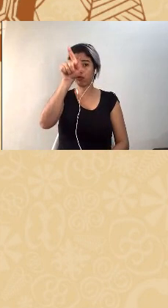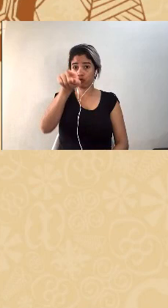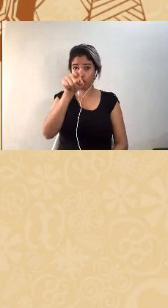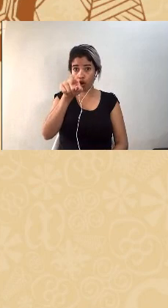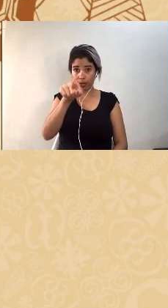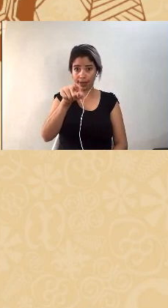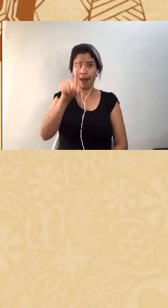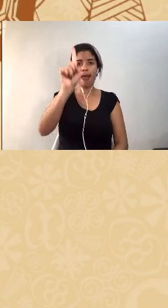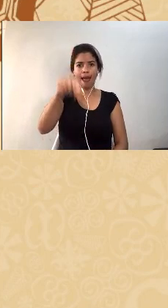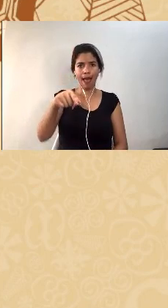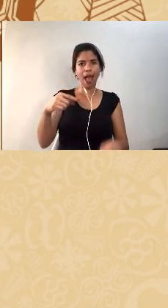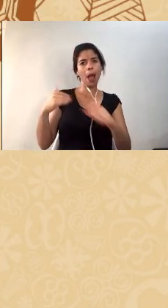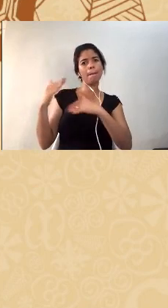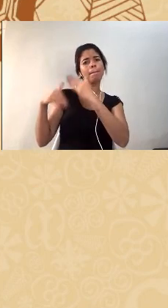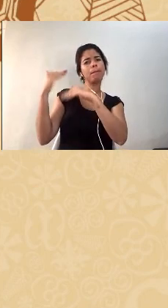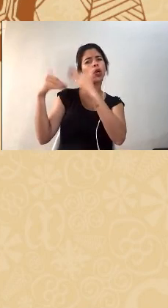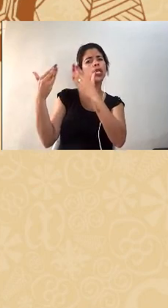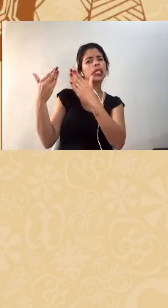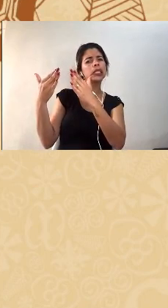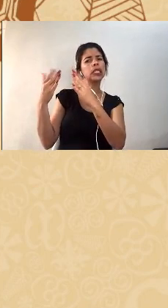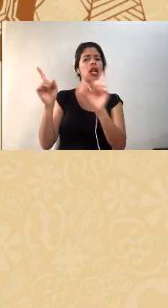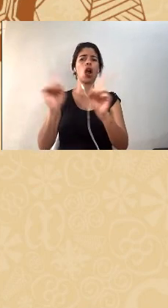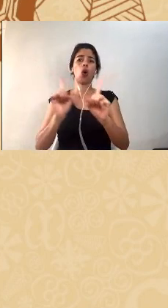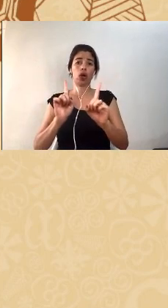Vocês vão responder aí.